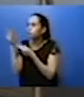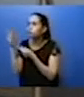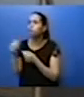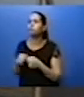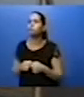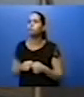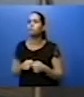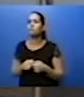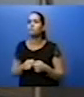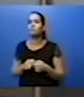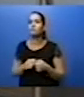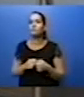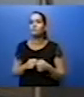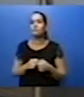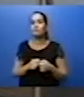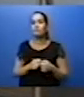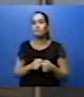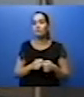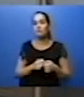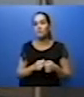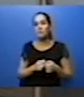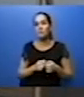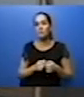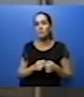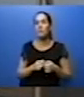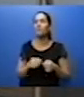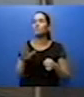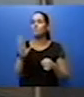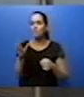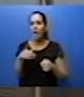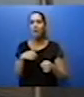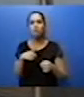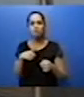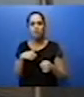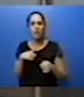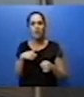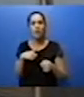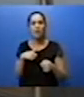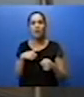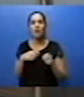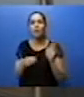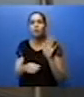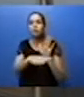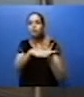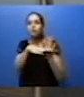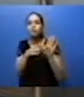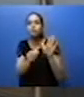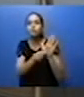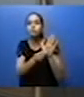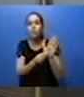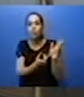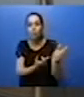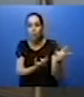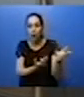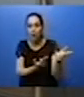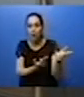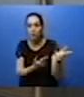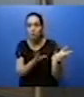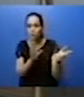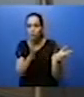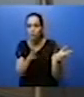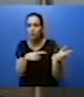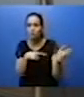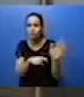menos tá bosta que já tá no com denominadores iguais só subtrair lá em cima pois menos um